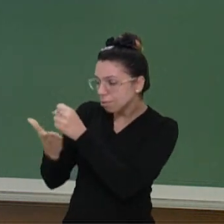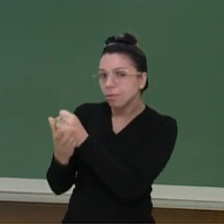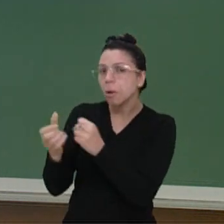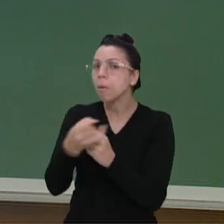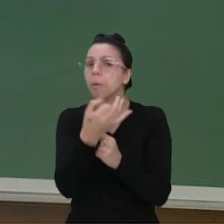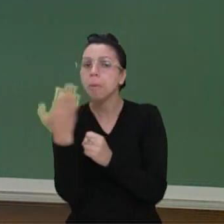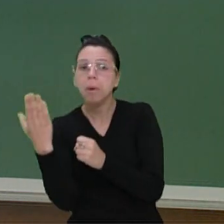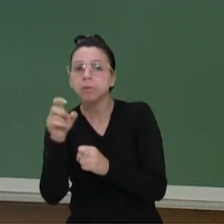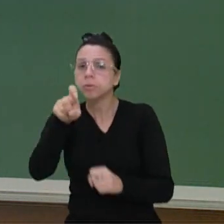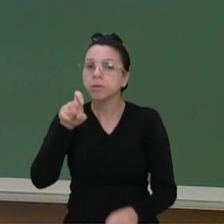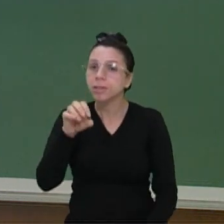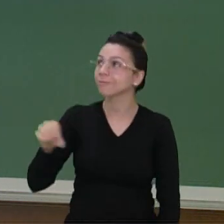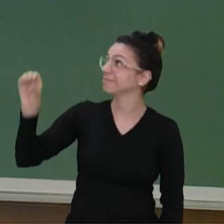ser o valor de x nesse caso?